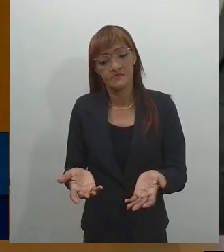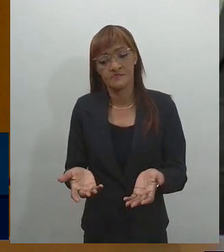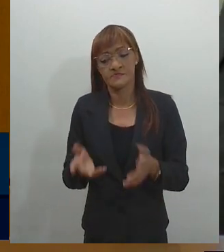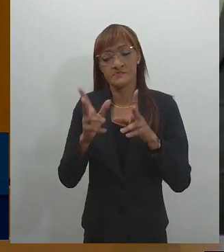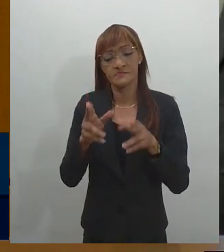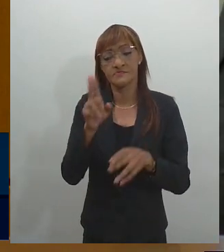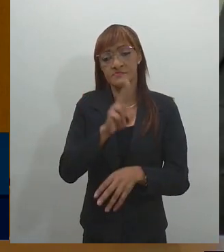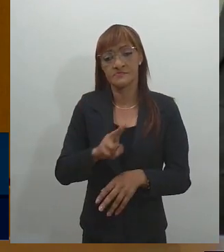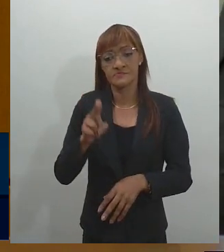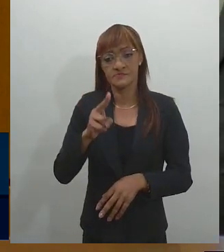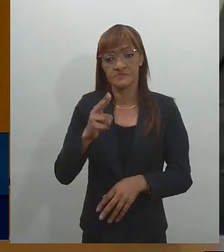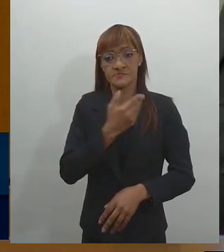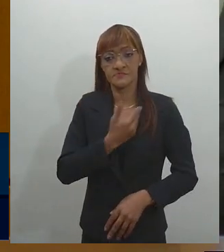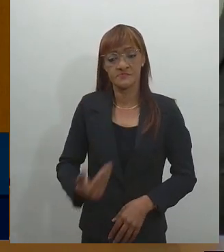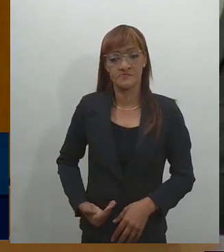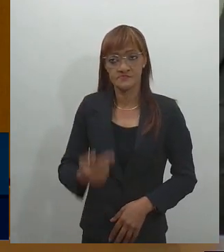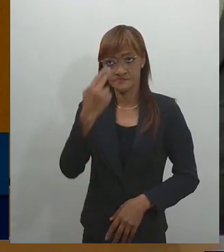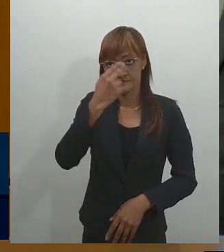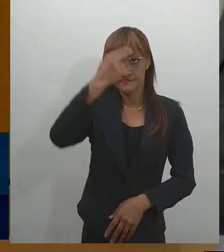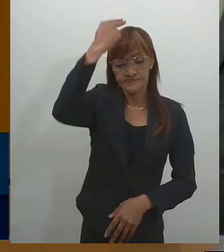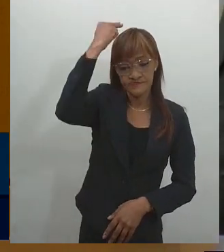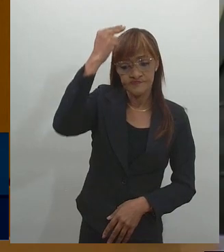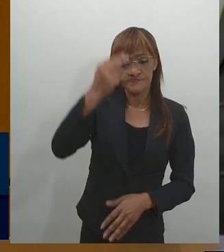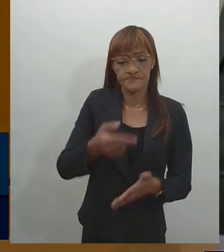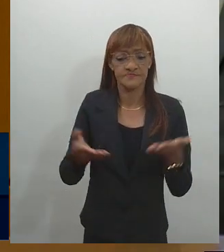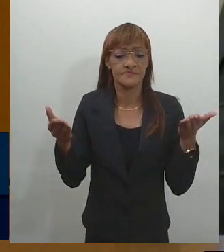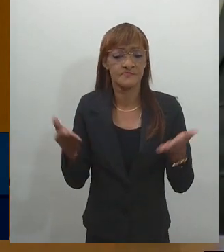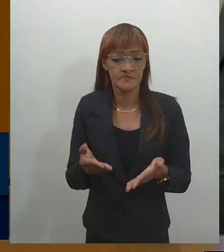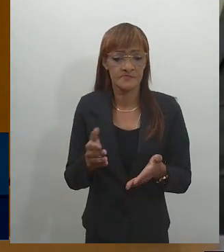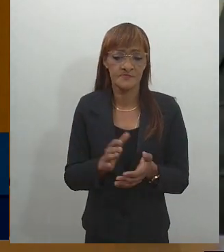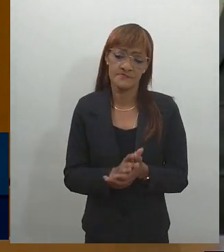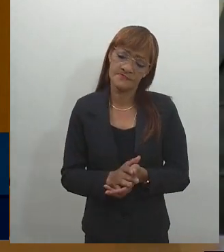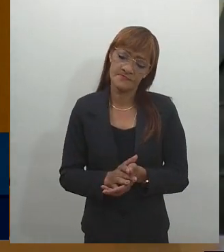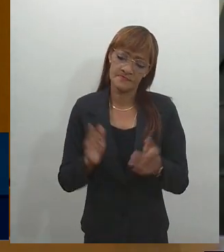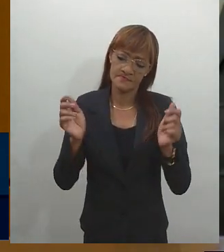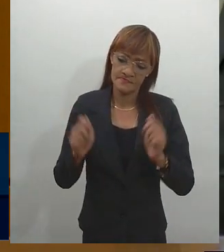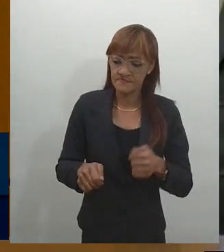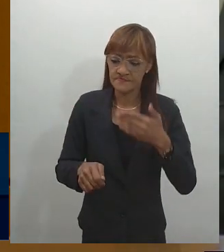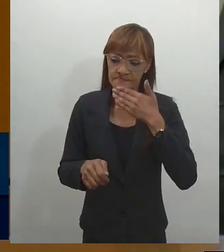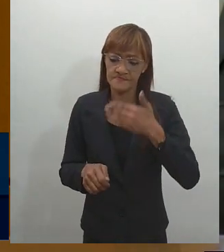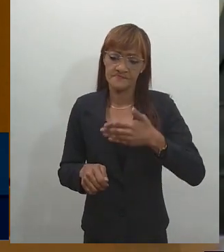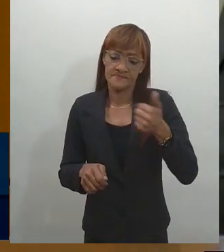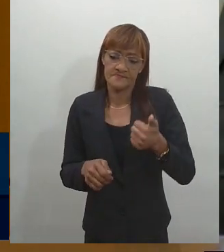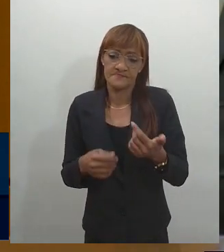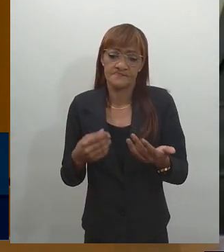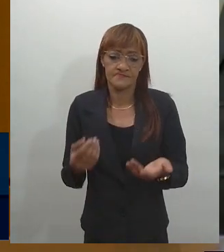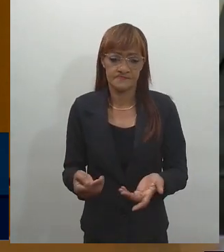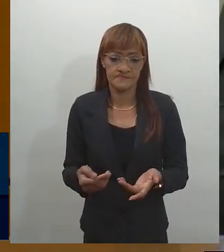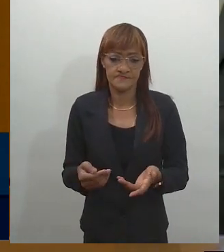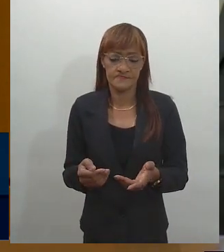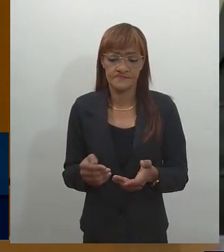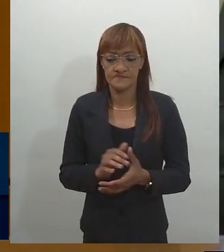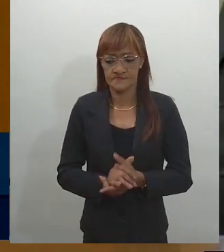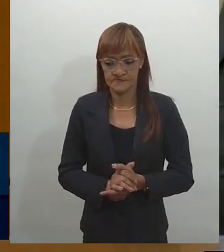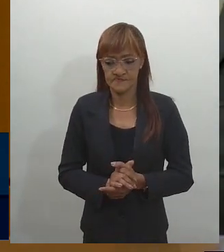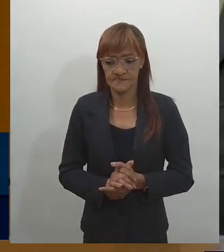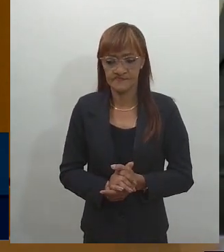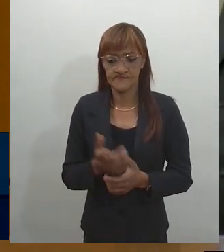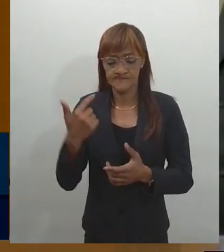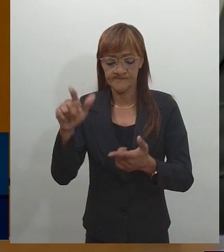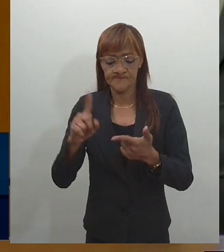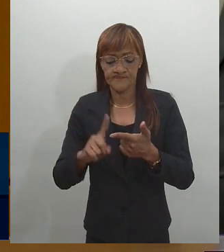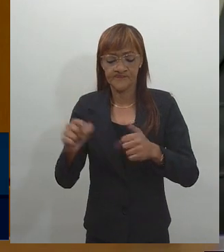nesse governo de Fábio, pelo menos a qualidade do asfalto que utilizem seja um pouco melhor. Outro trecho também que nós fiscalizamos